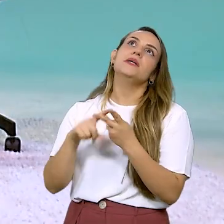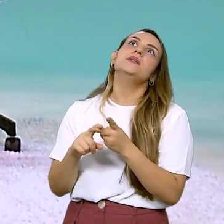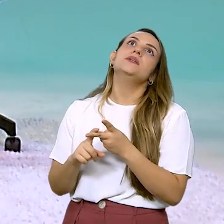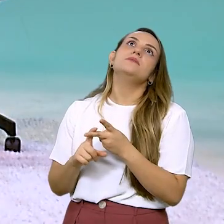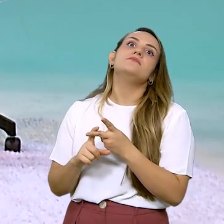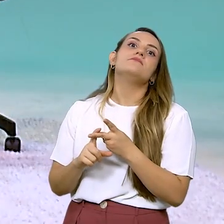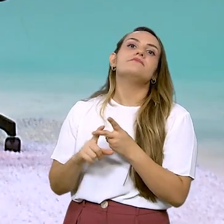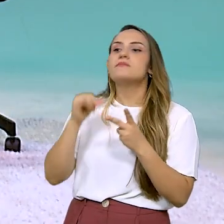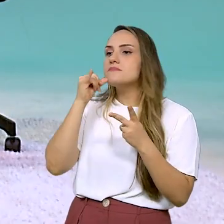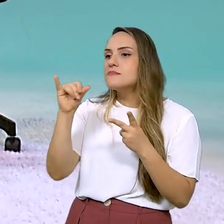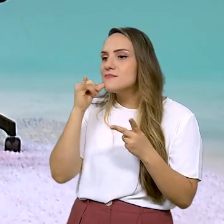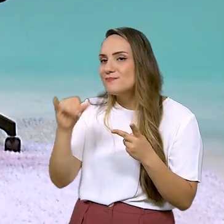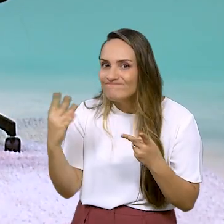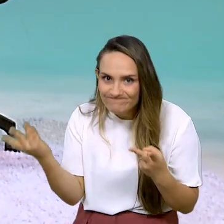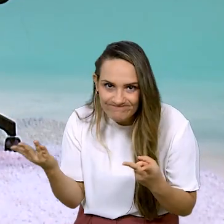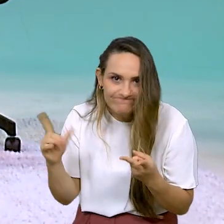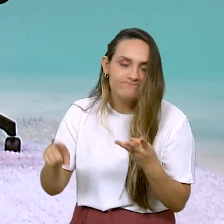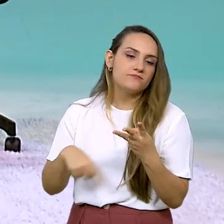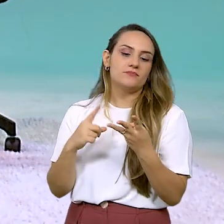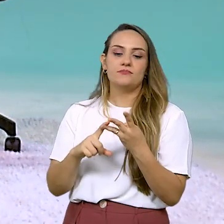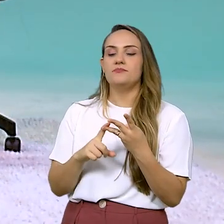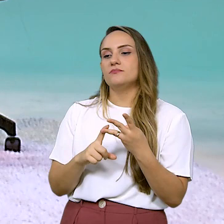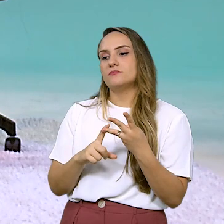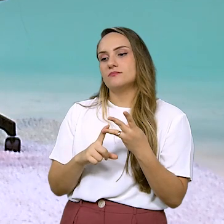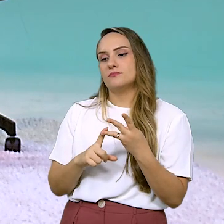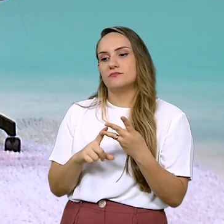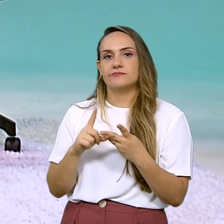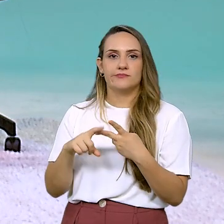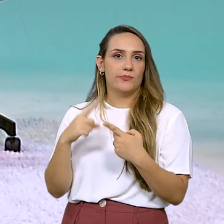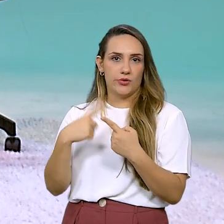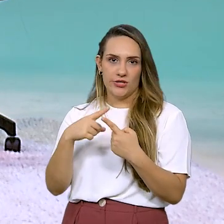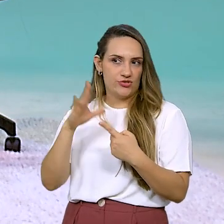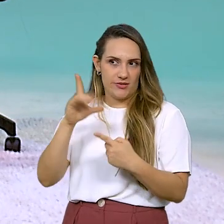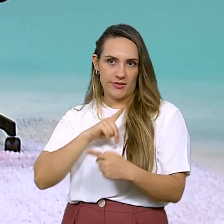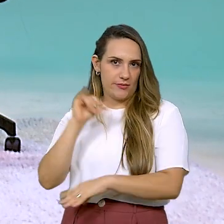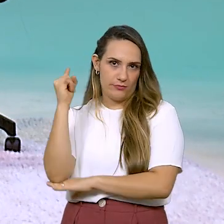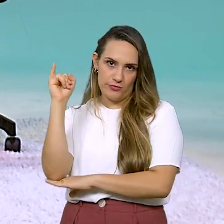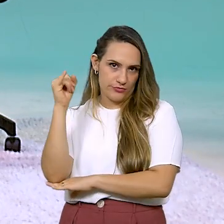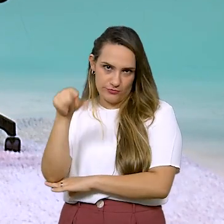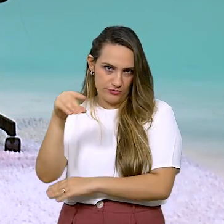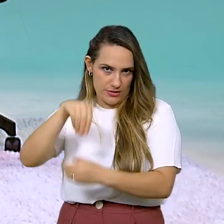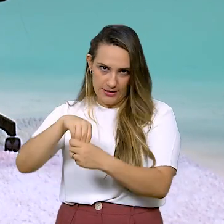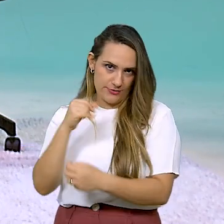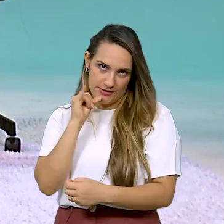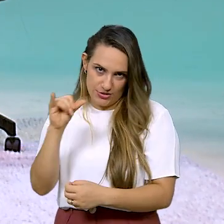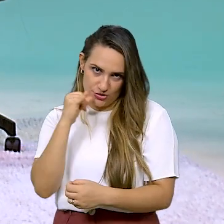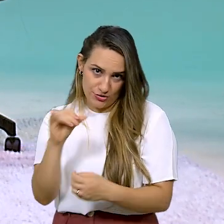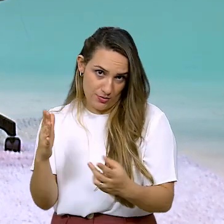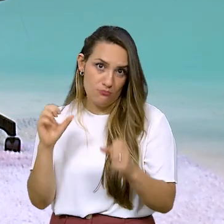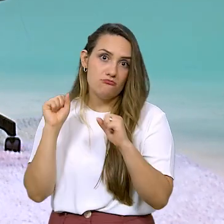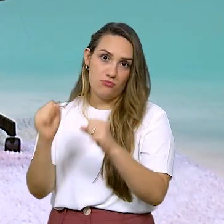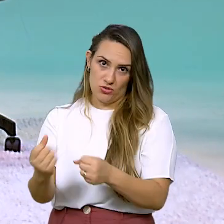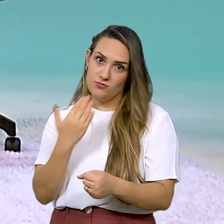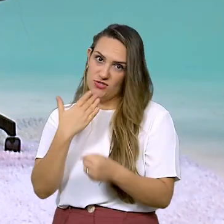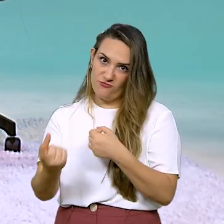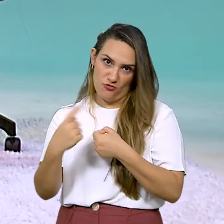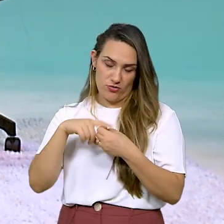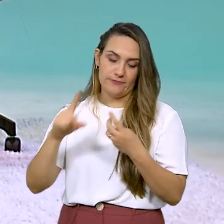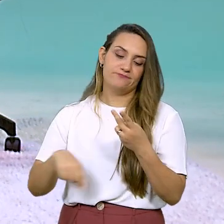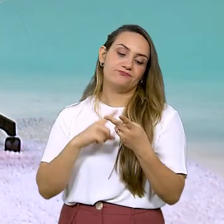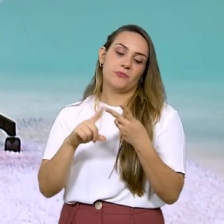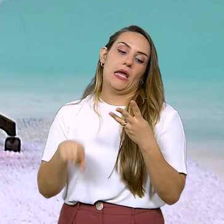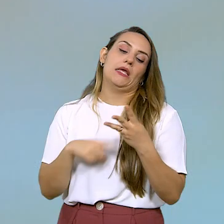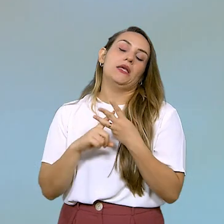temos também, por exemplo, energia elétrica, posto uma contribuição ali muito a maior, né? Esses valores eles podem